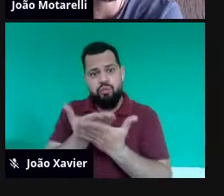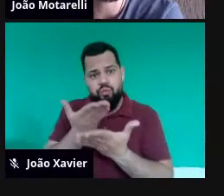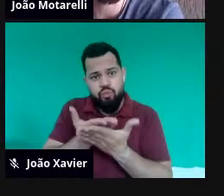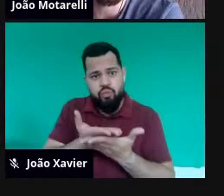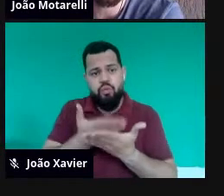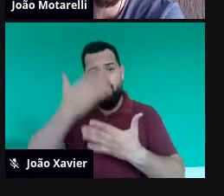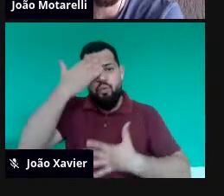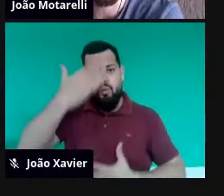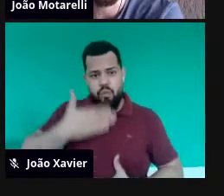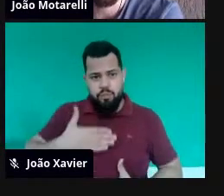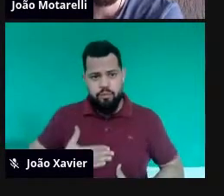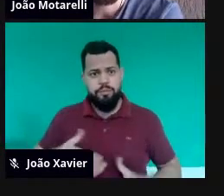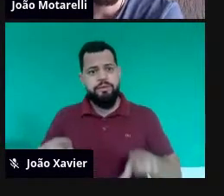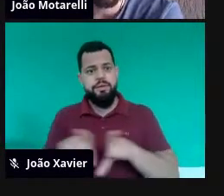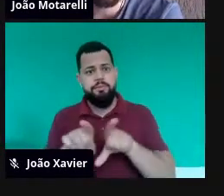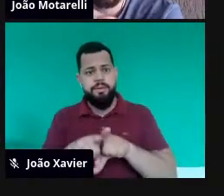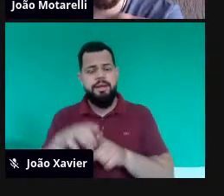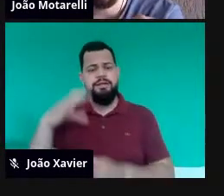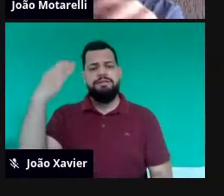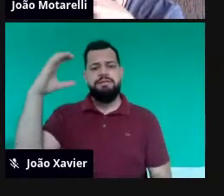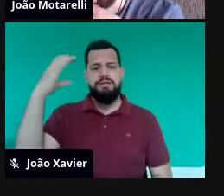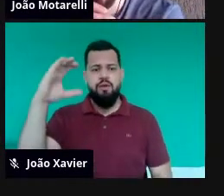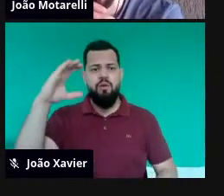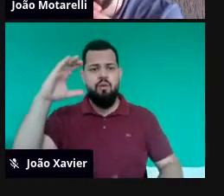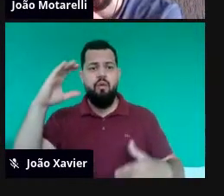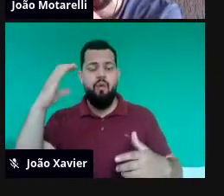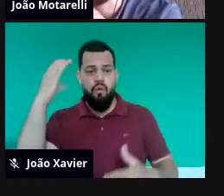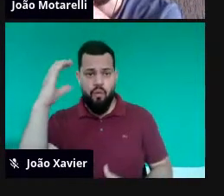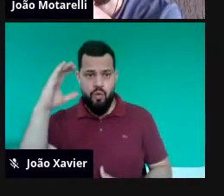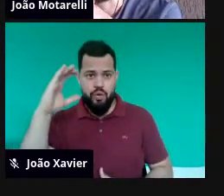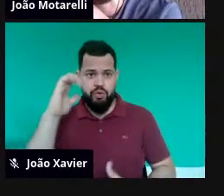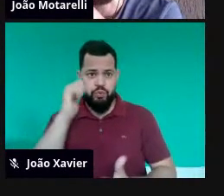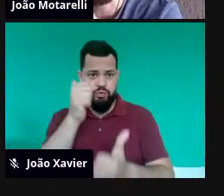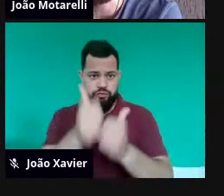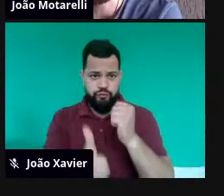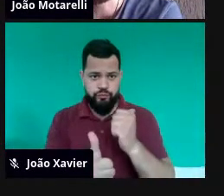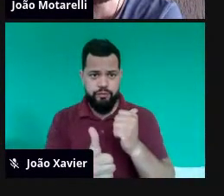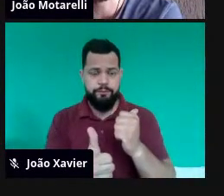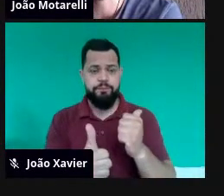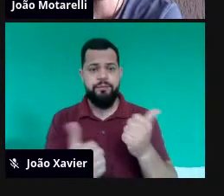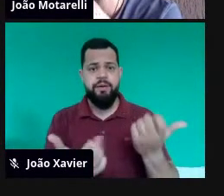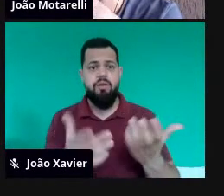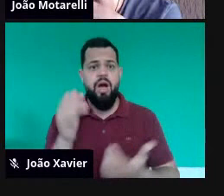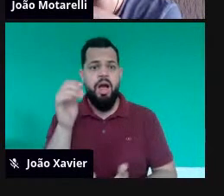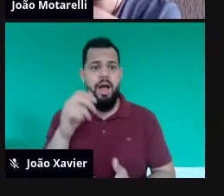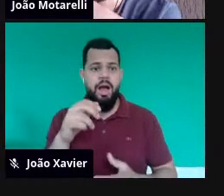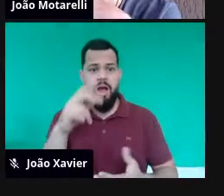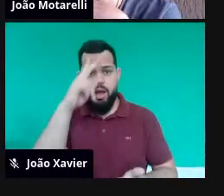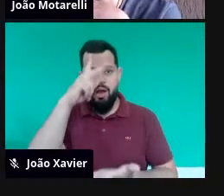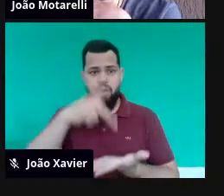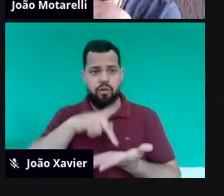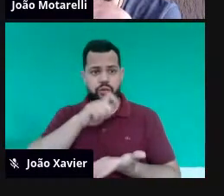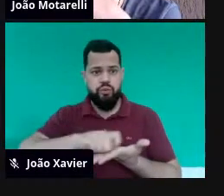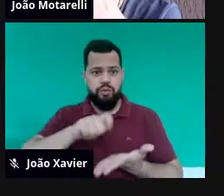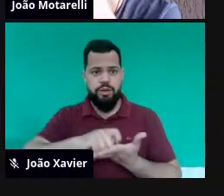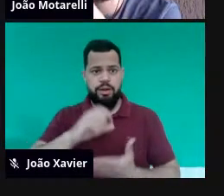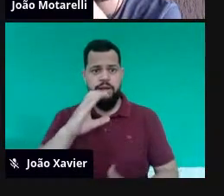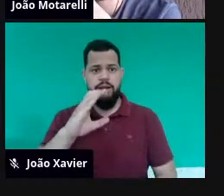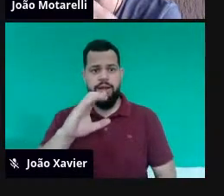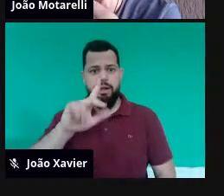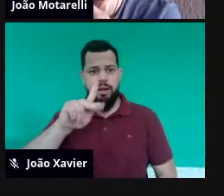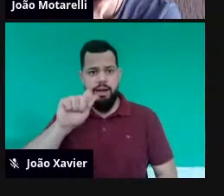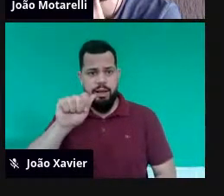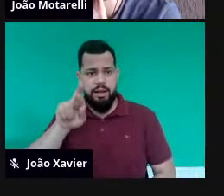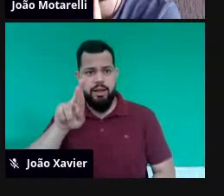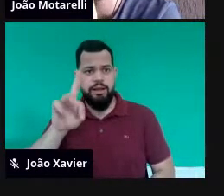da ciência do exercício. Clark, que é a autora, né, dessa definição, aprofunda ao